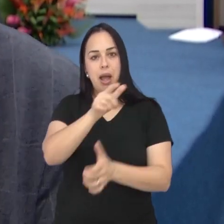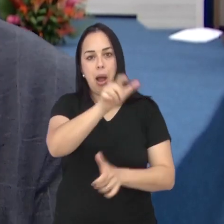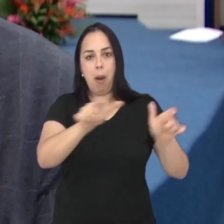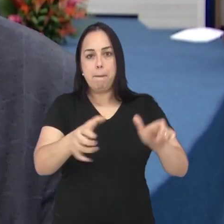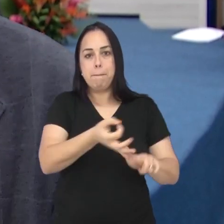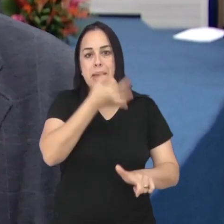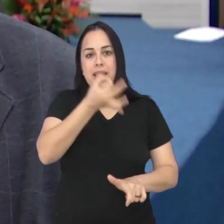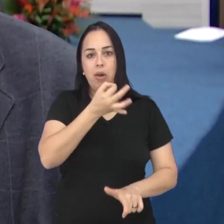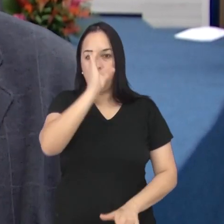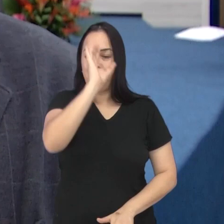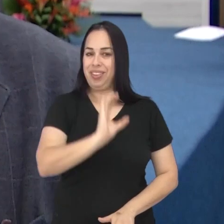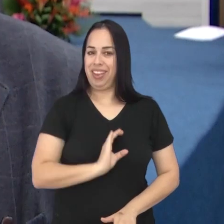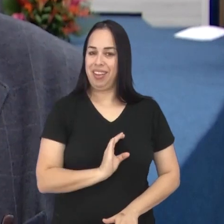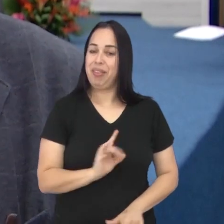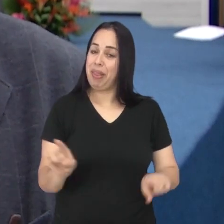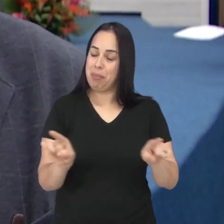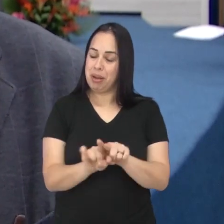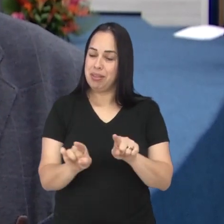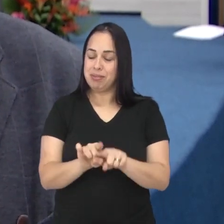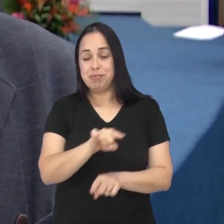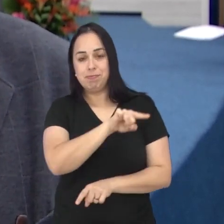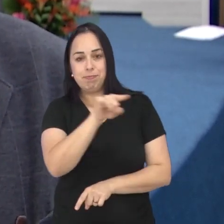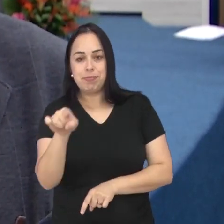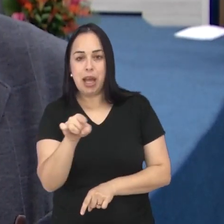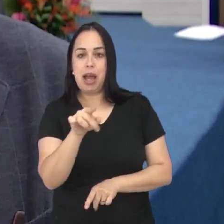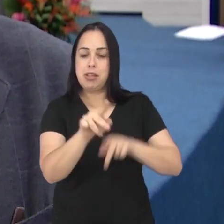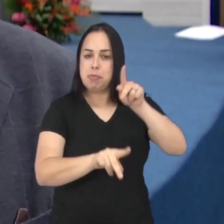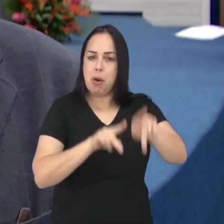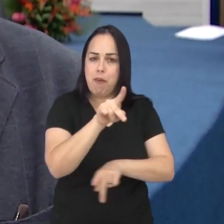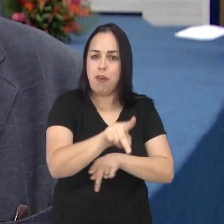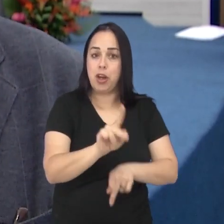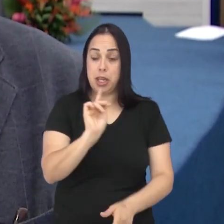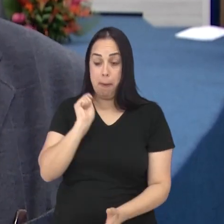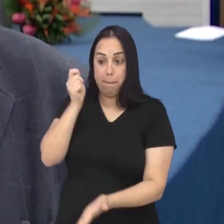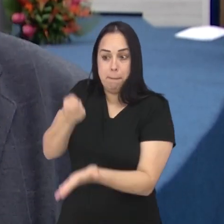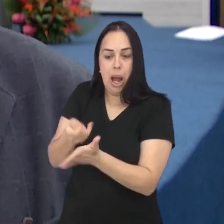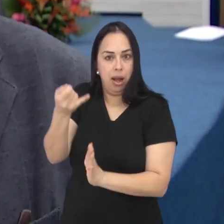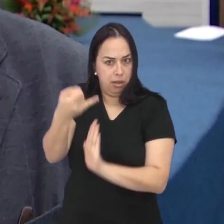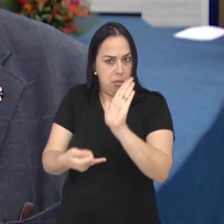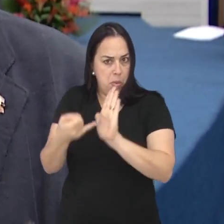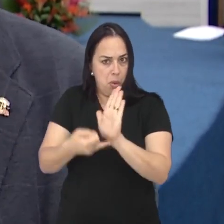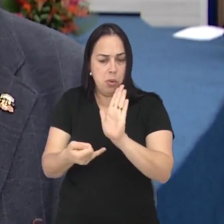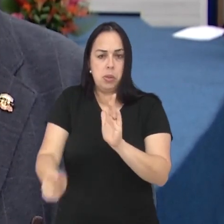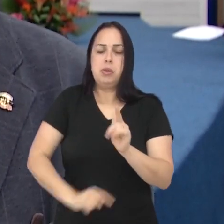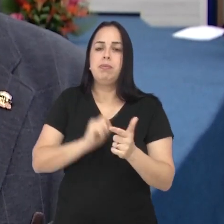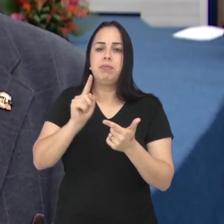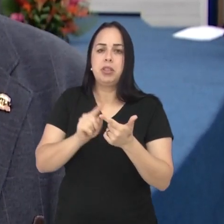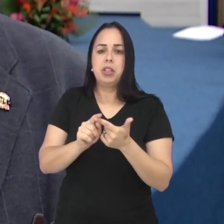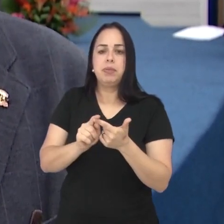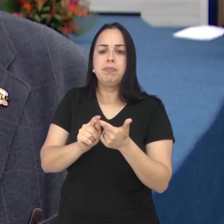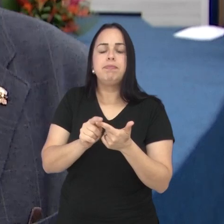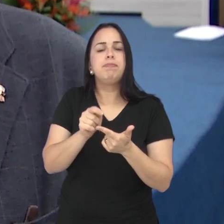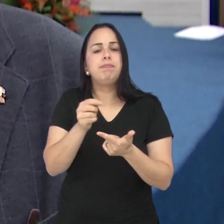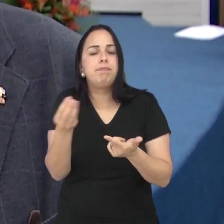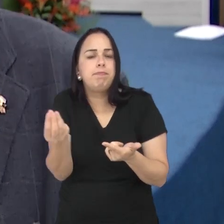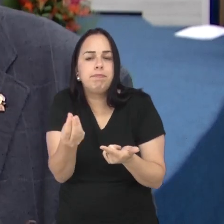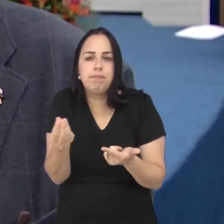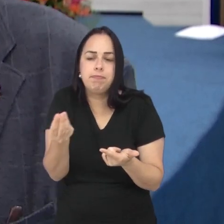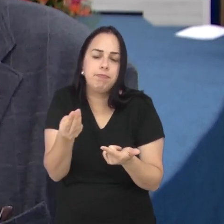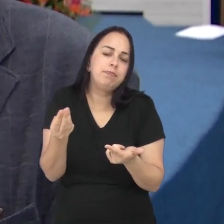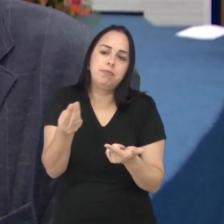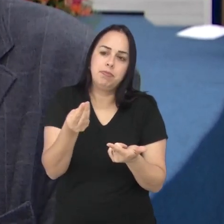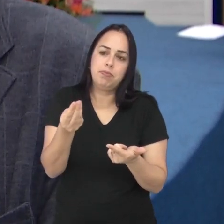a cidadania também e fazer com que o habitante do município, aquele que paga imposto, que vai